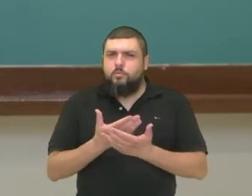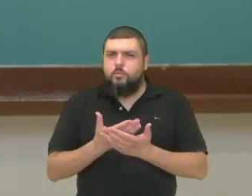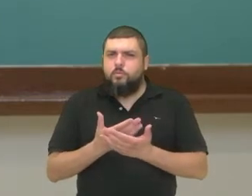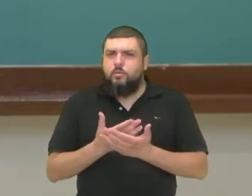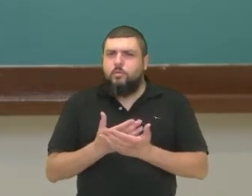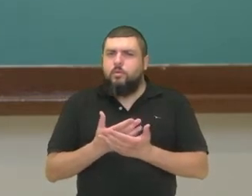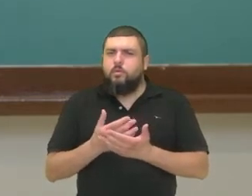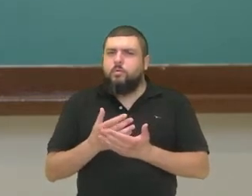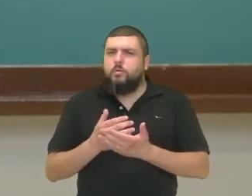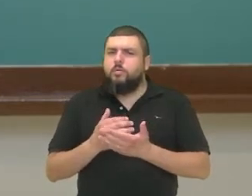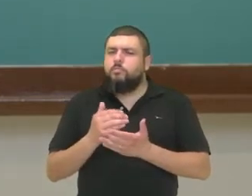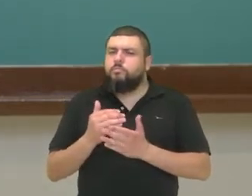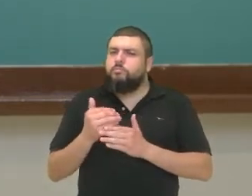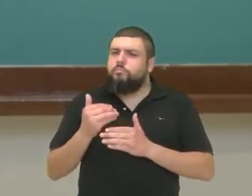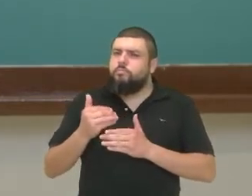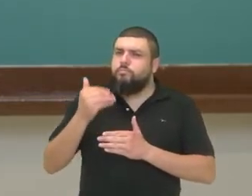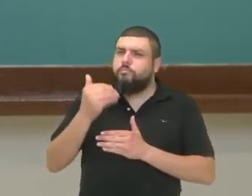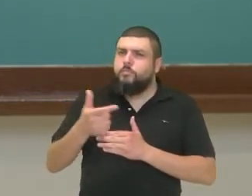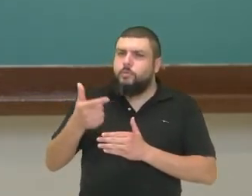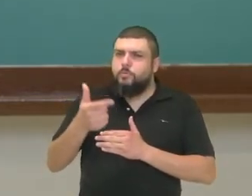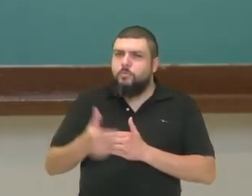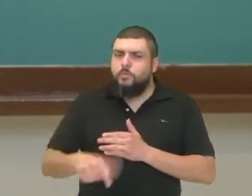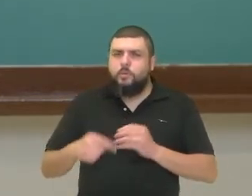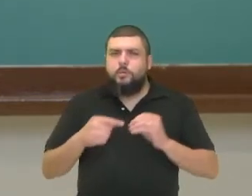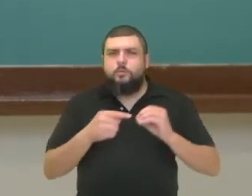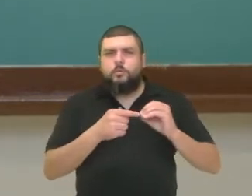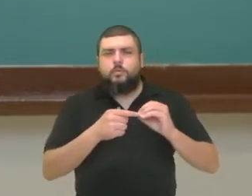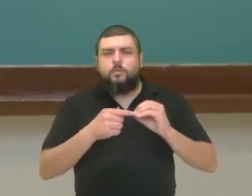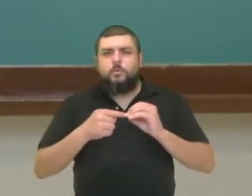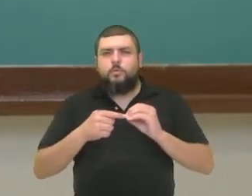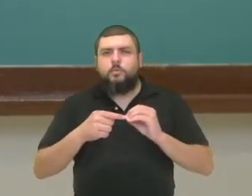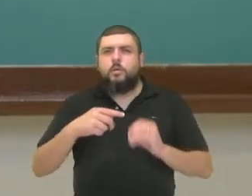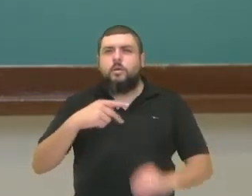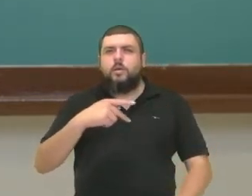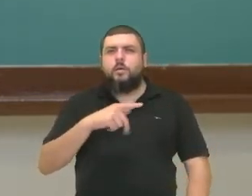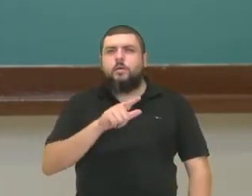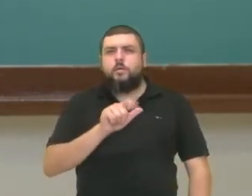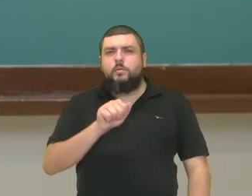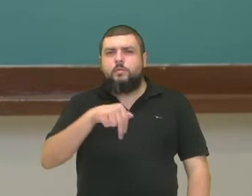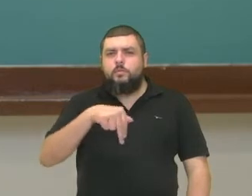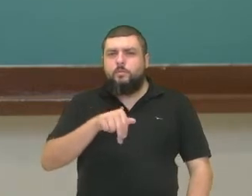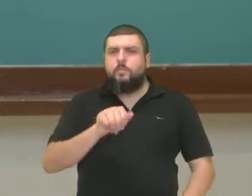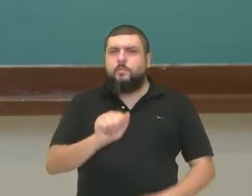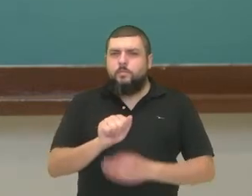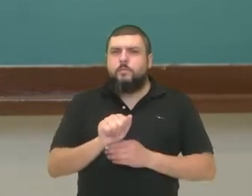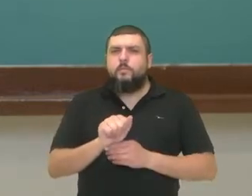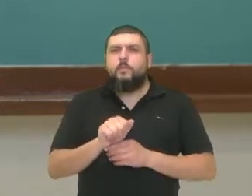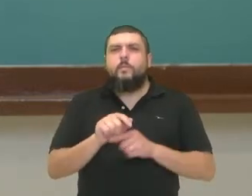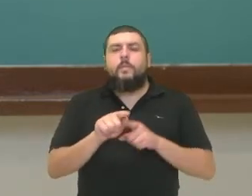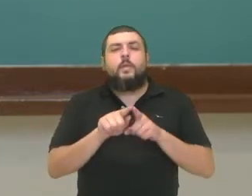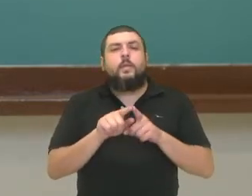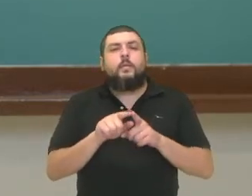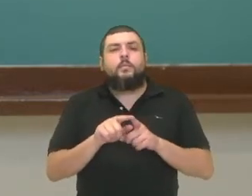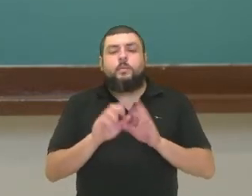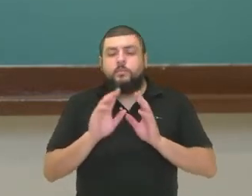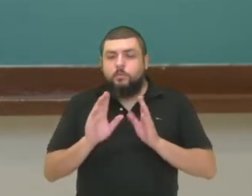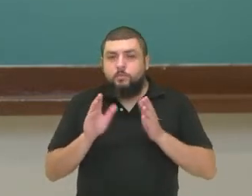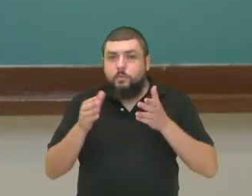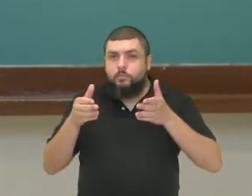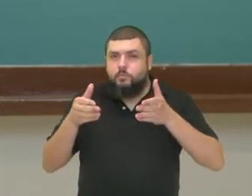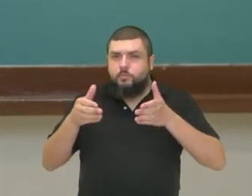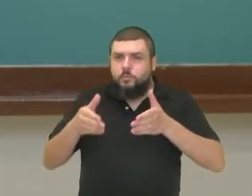sobre isomeria. Em questão, a isomeria plano-constitucional e, mais especificamente,